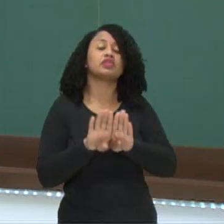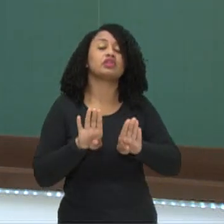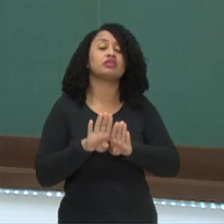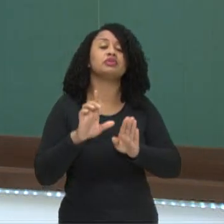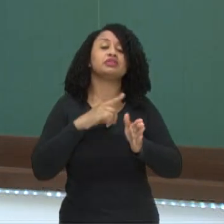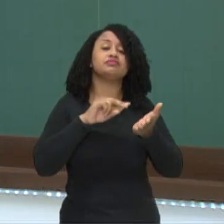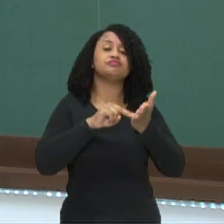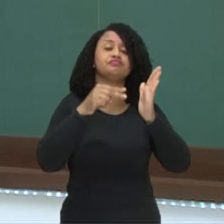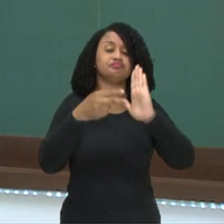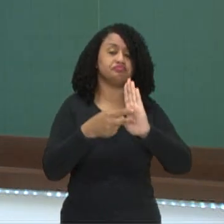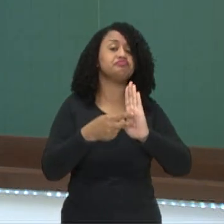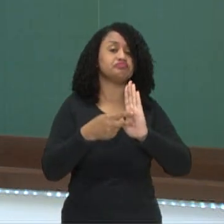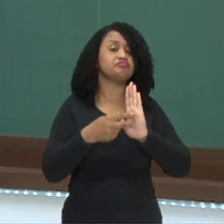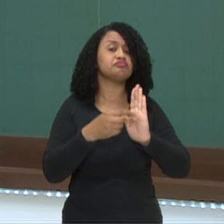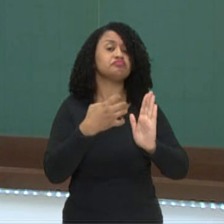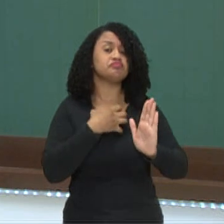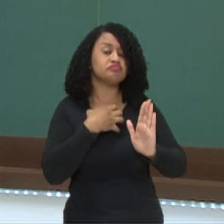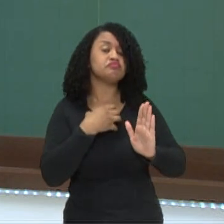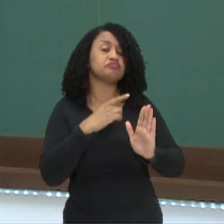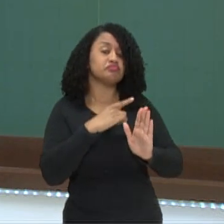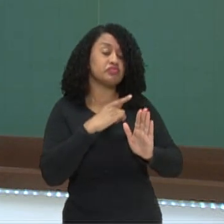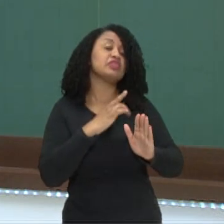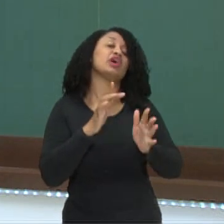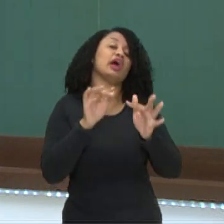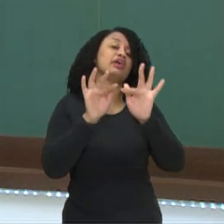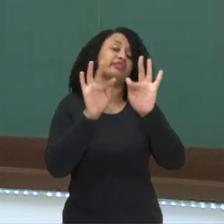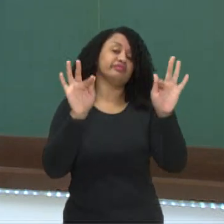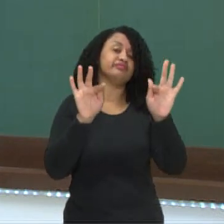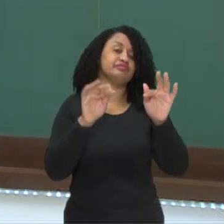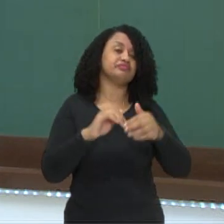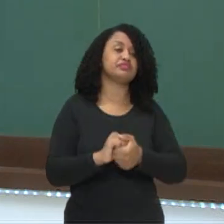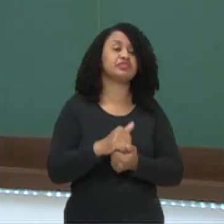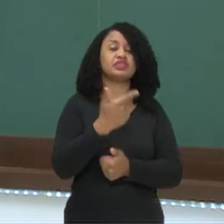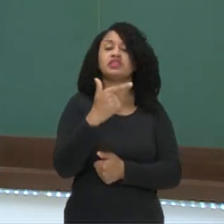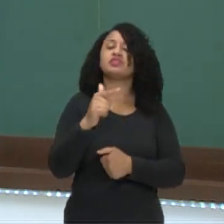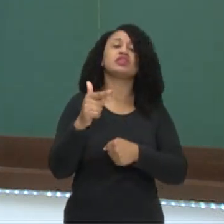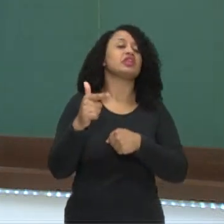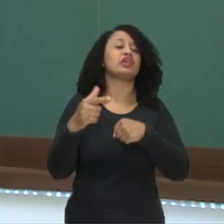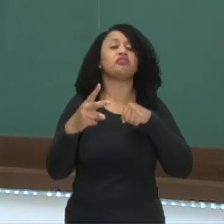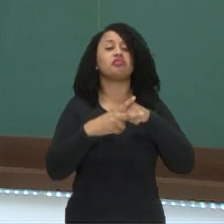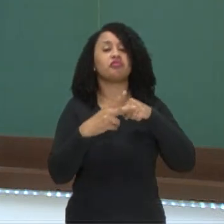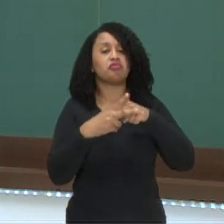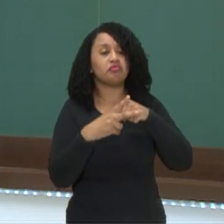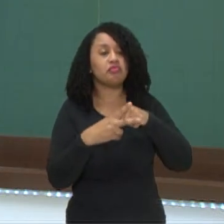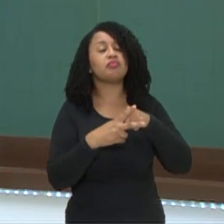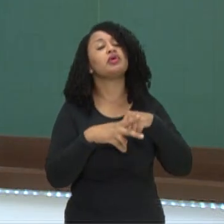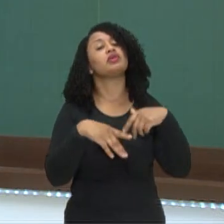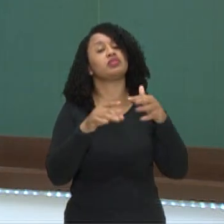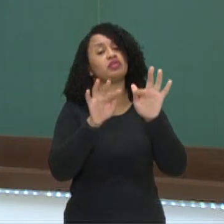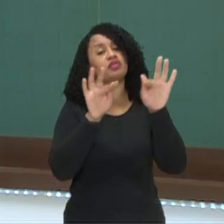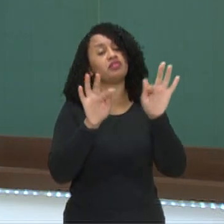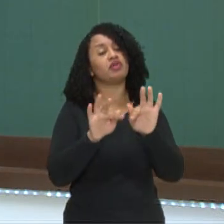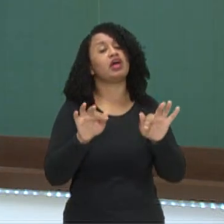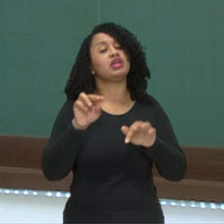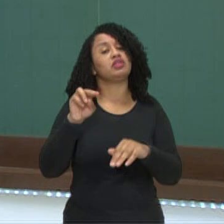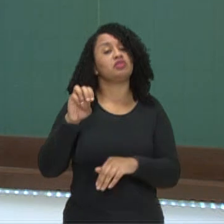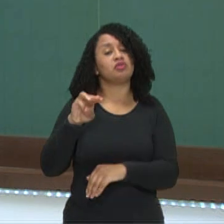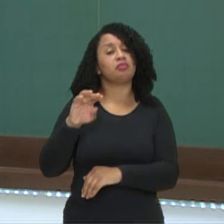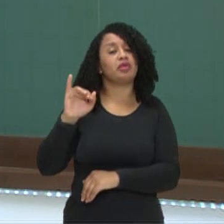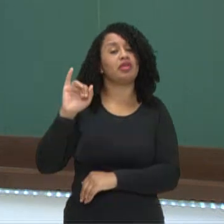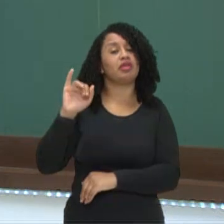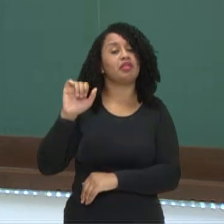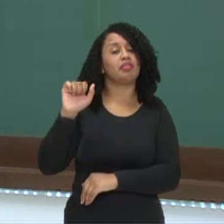um sentido. Se teve sentido, é frase. Não teve verbo aqui, então é frase nominal, porque as